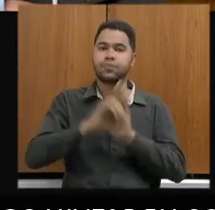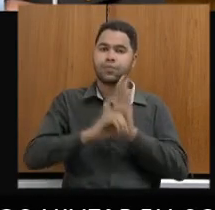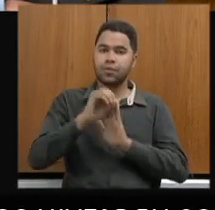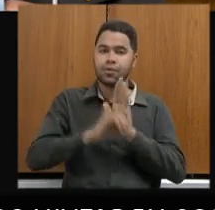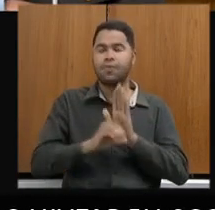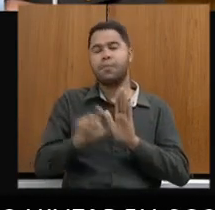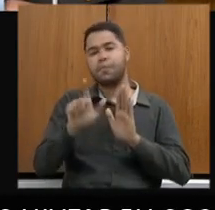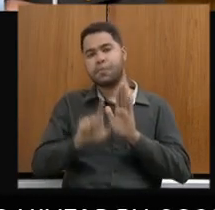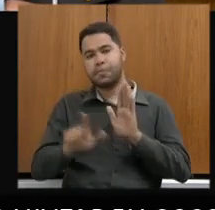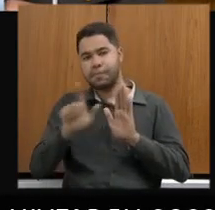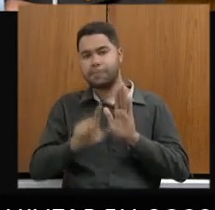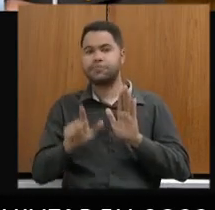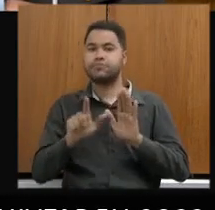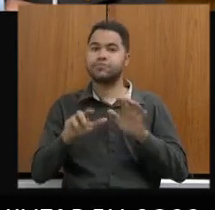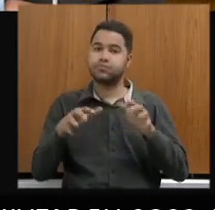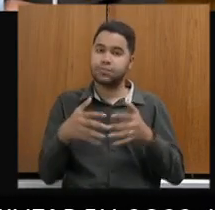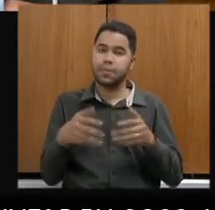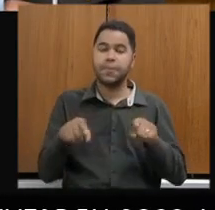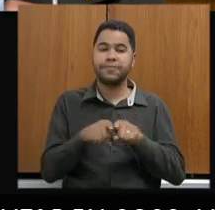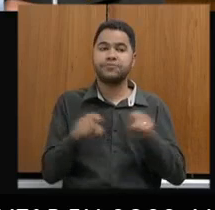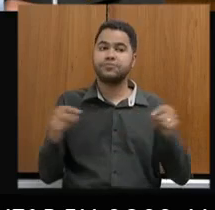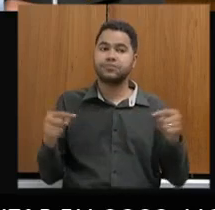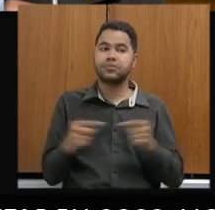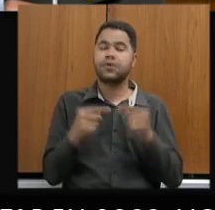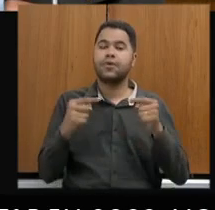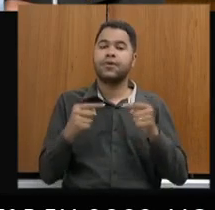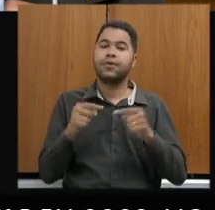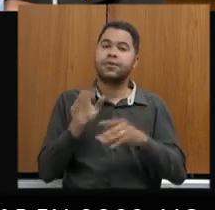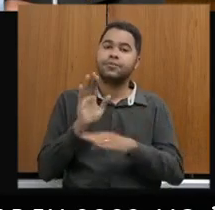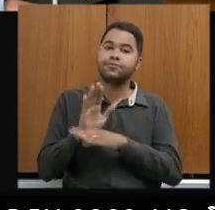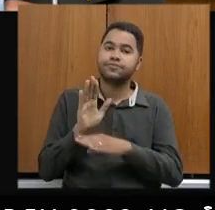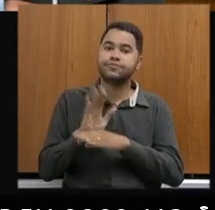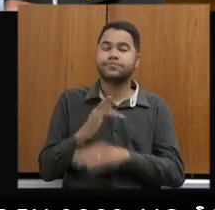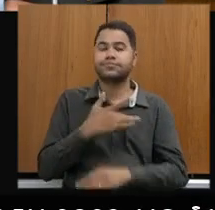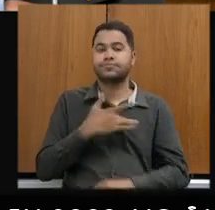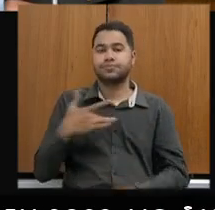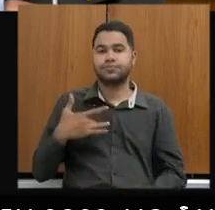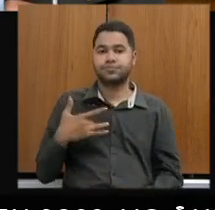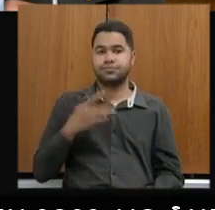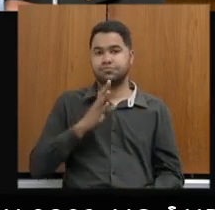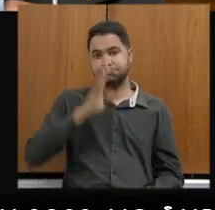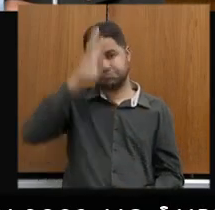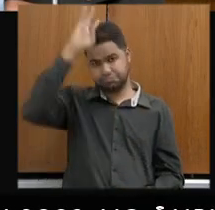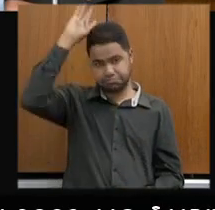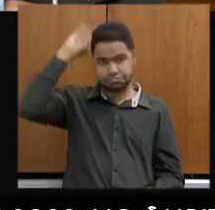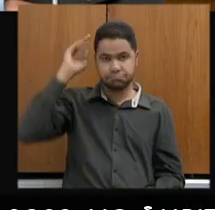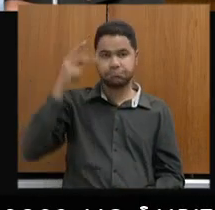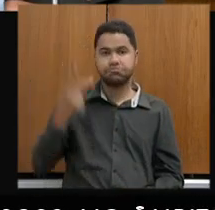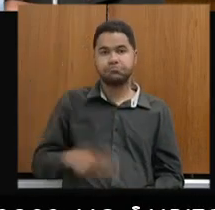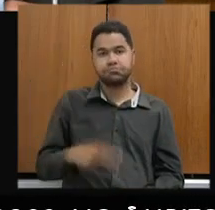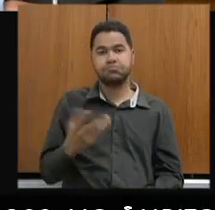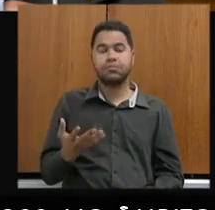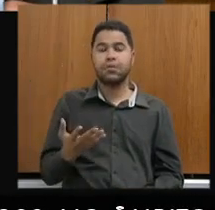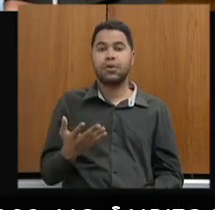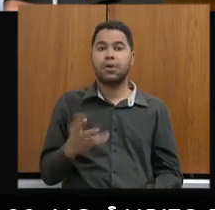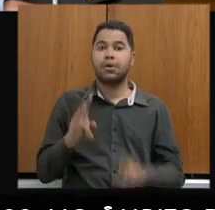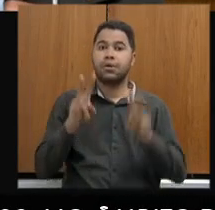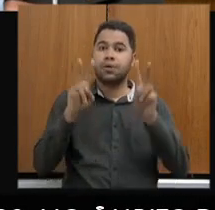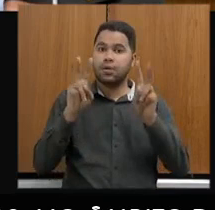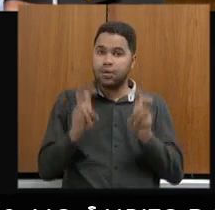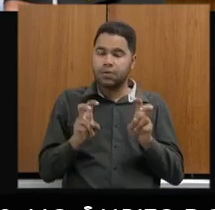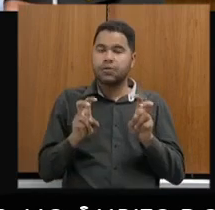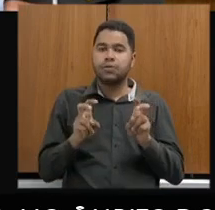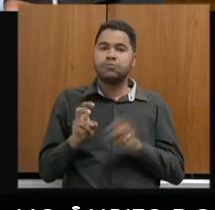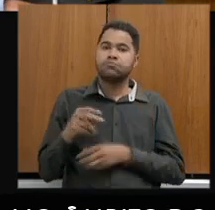Logística da Corporação e relativas também é a assistência à saúde dos Bombeiros Militares são assuntos